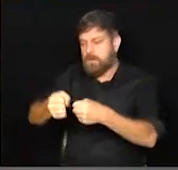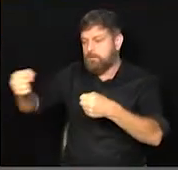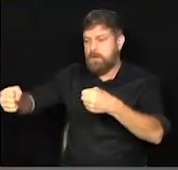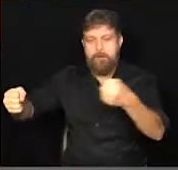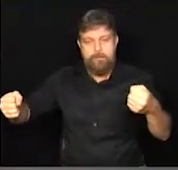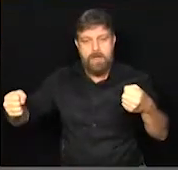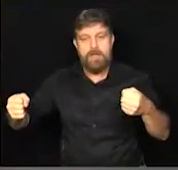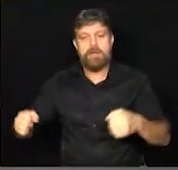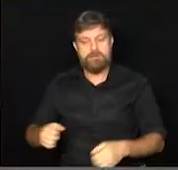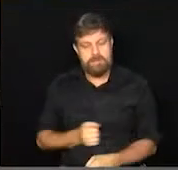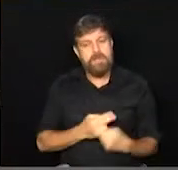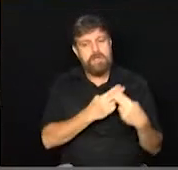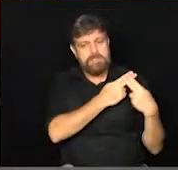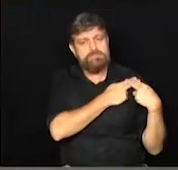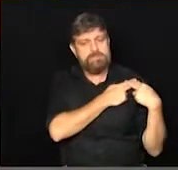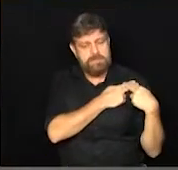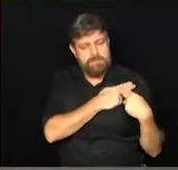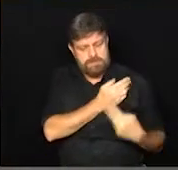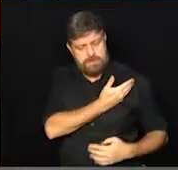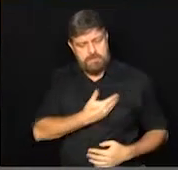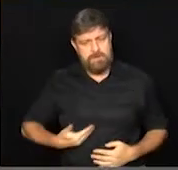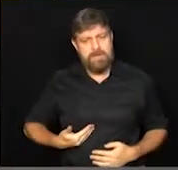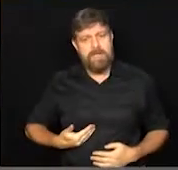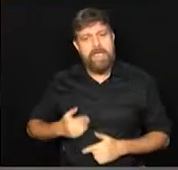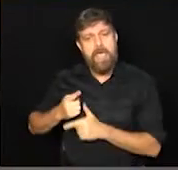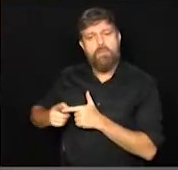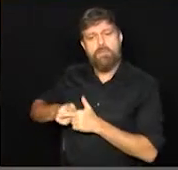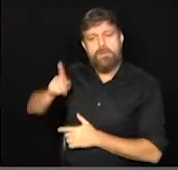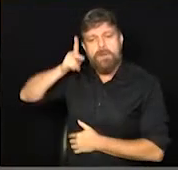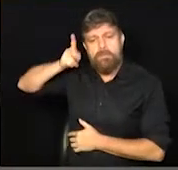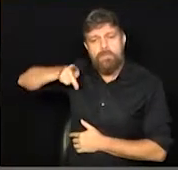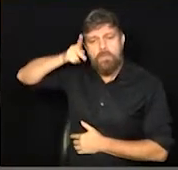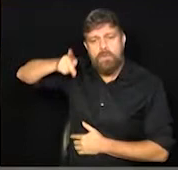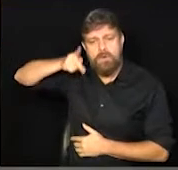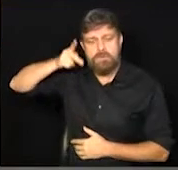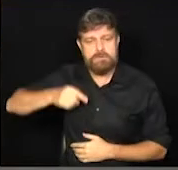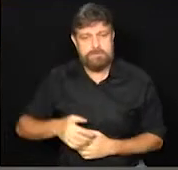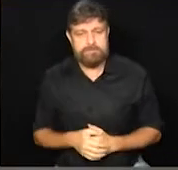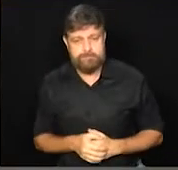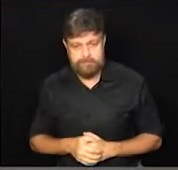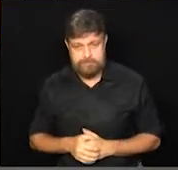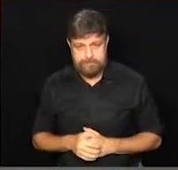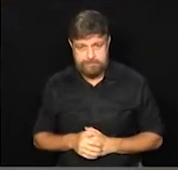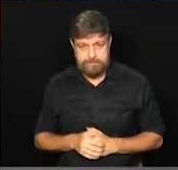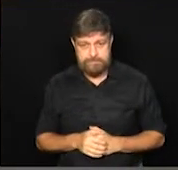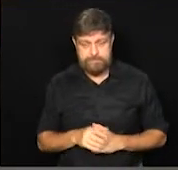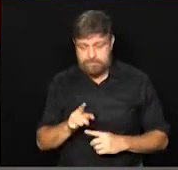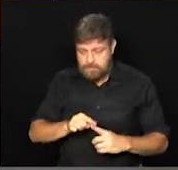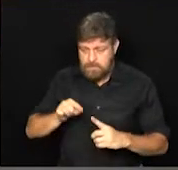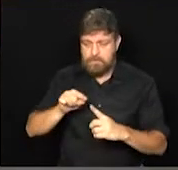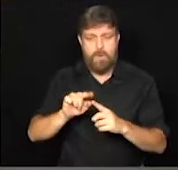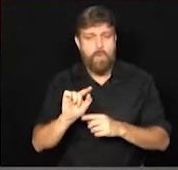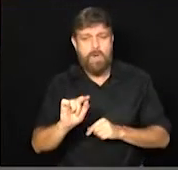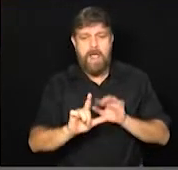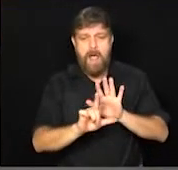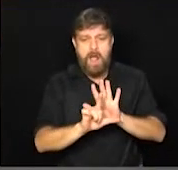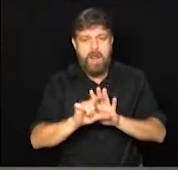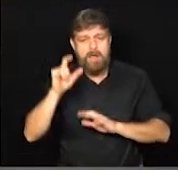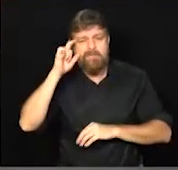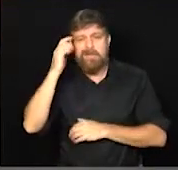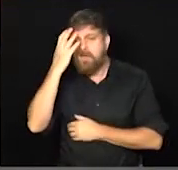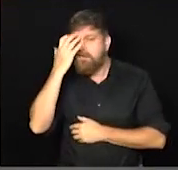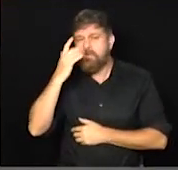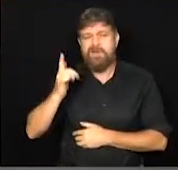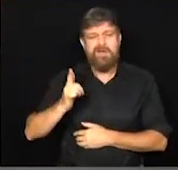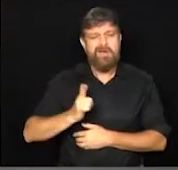público e é um problema político. E, nesse sentido, a Lei Maria da Penha ela prevê uma